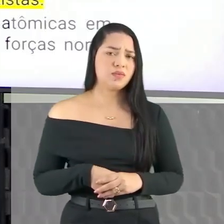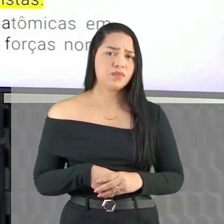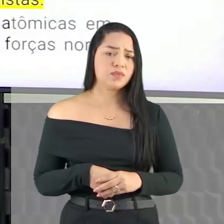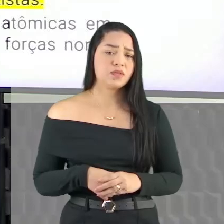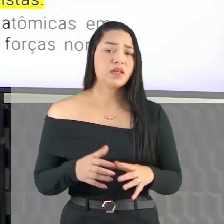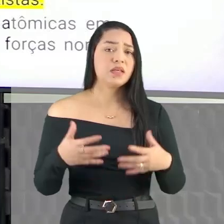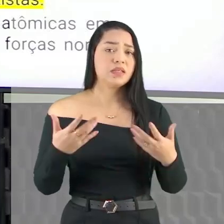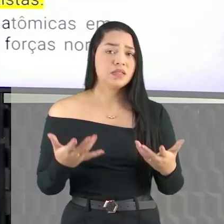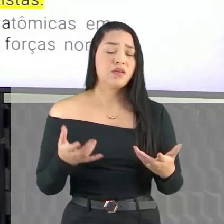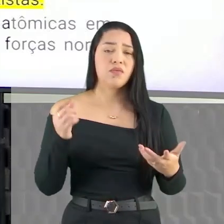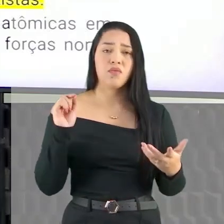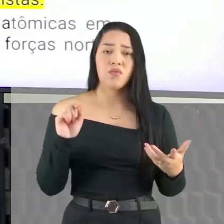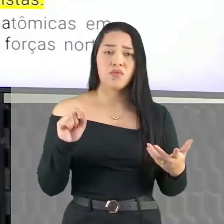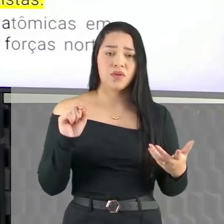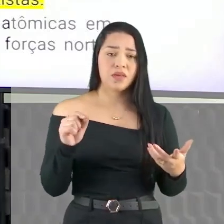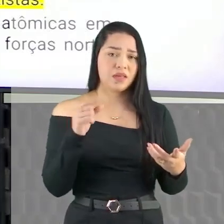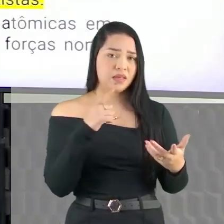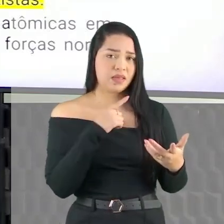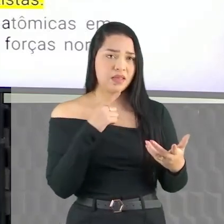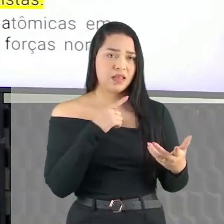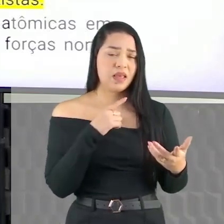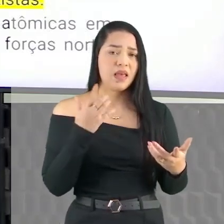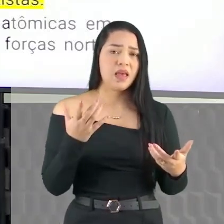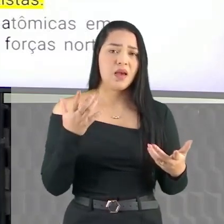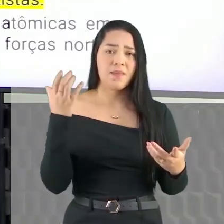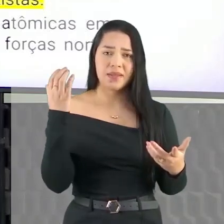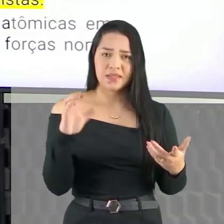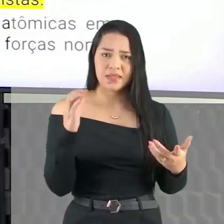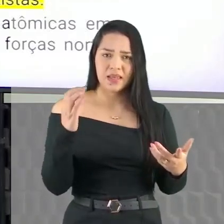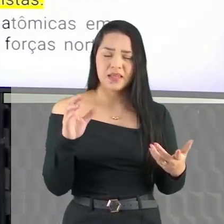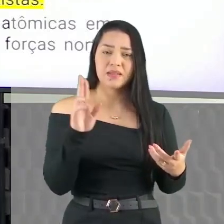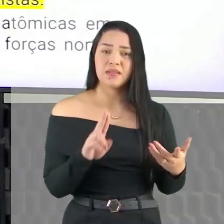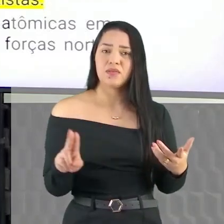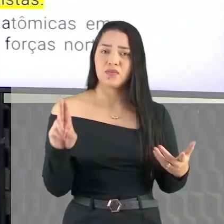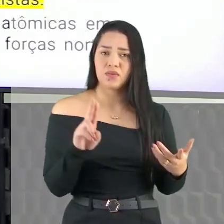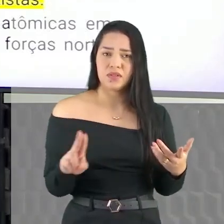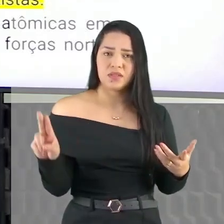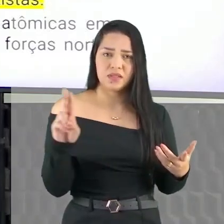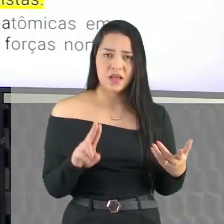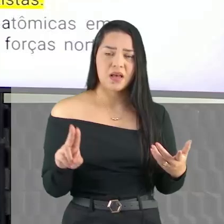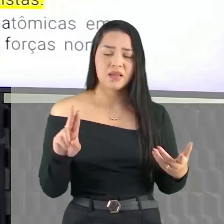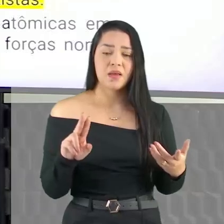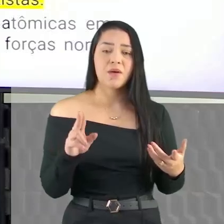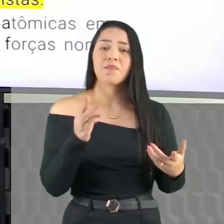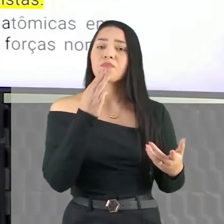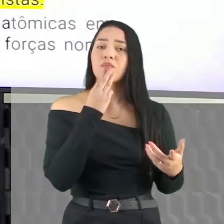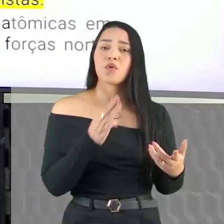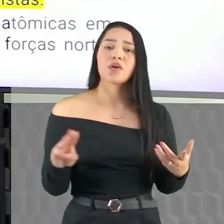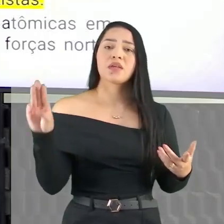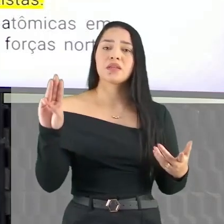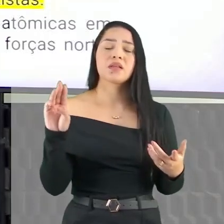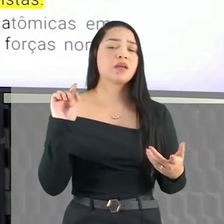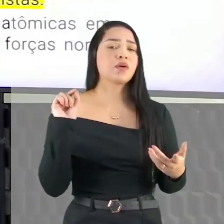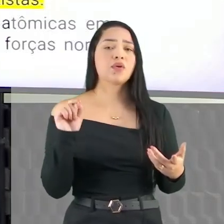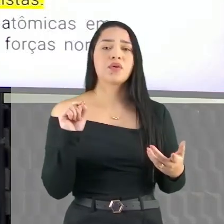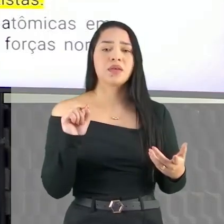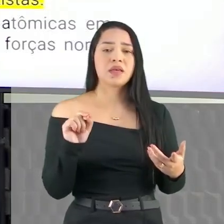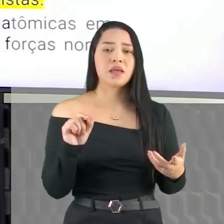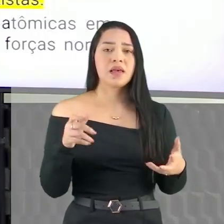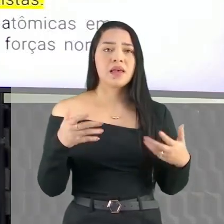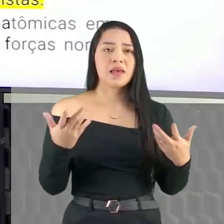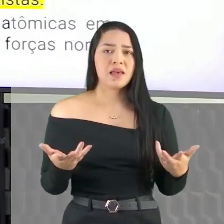gás. Então, havia-se uma ciência sendo utilizada por Hitler exatamente para